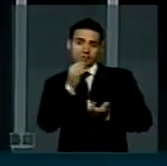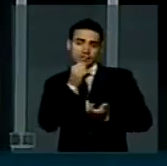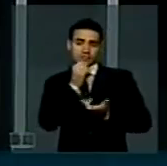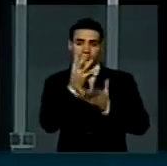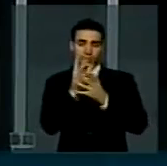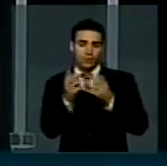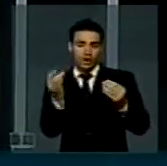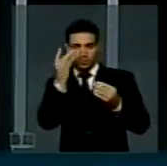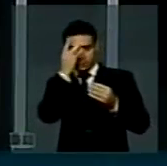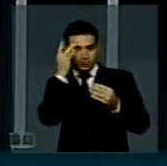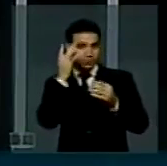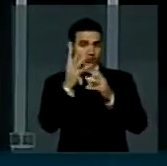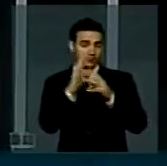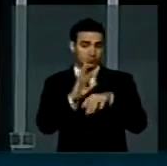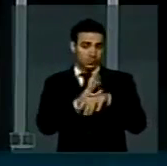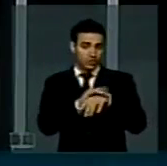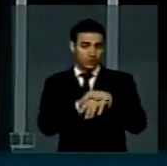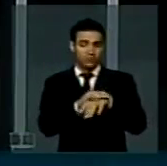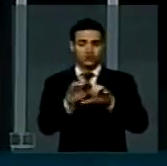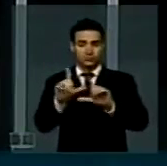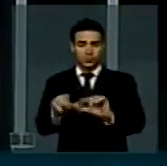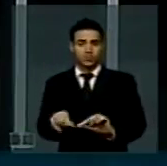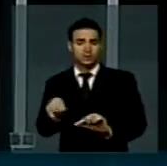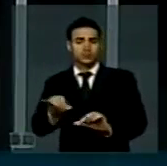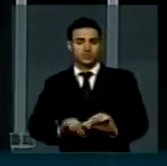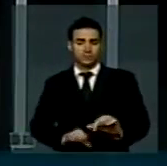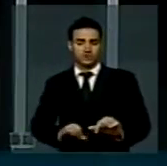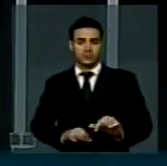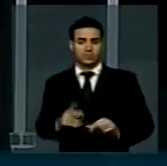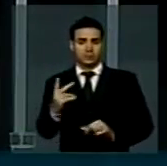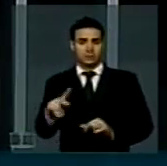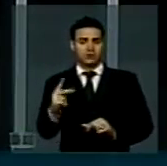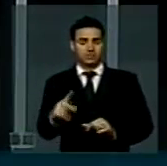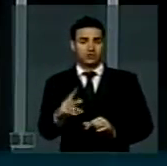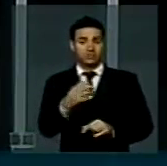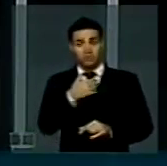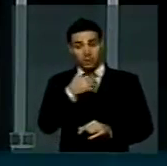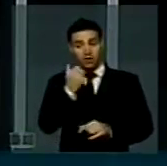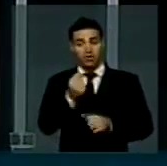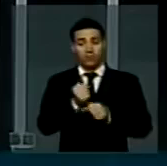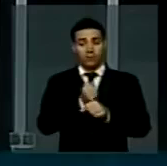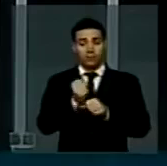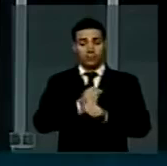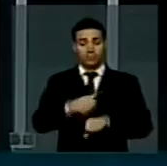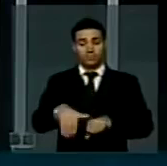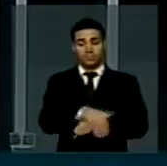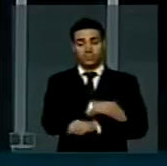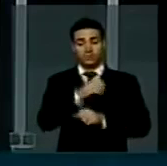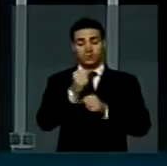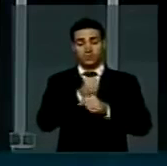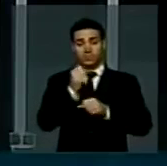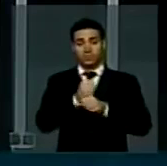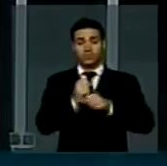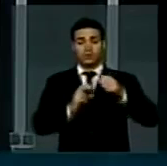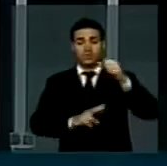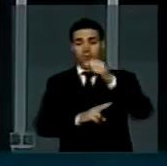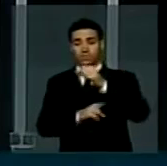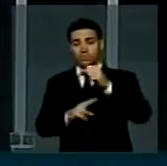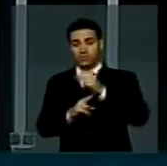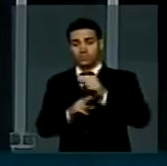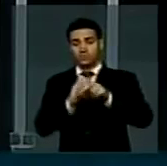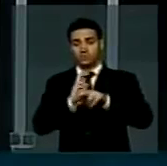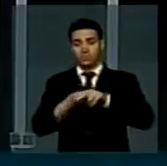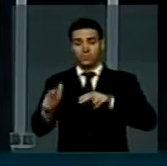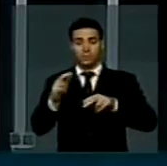para diminuir o sofrimento do enfermo, para melhorar uma avenida, para construir um viaduto, um metrô,